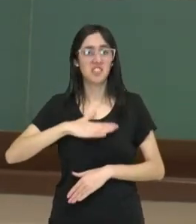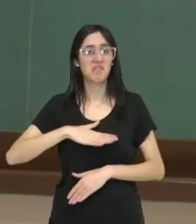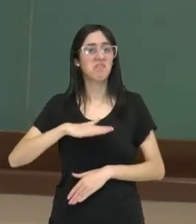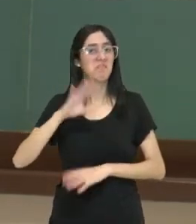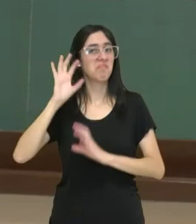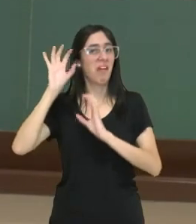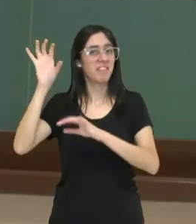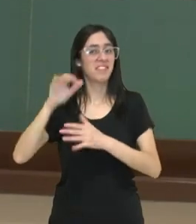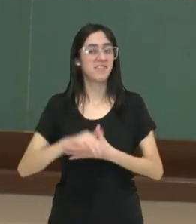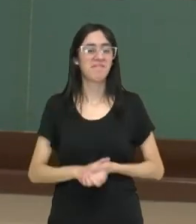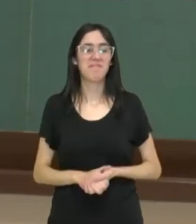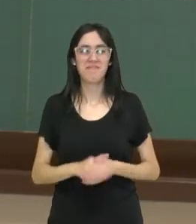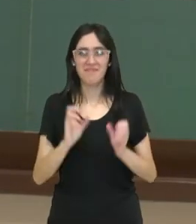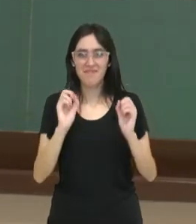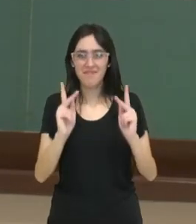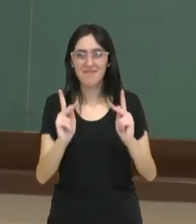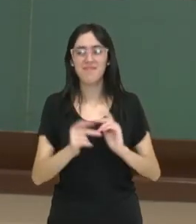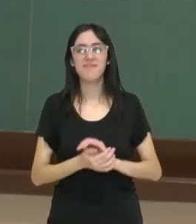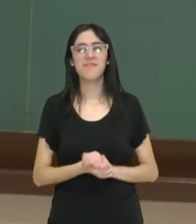siesta, certo?